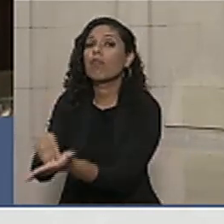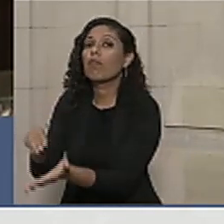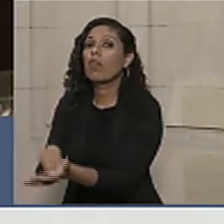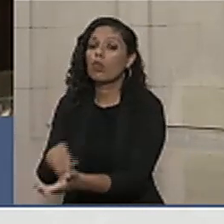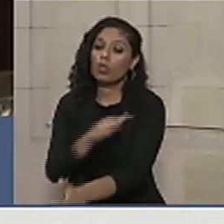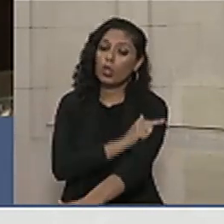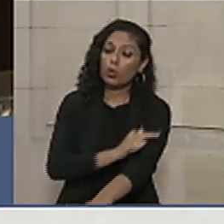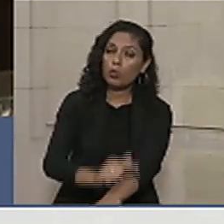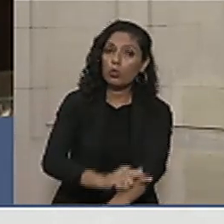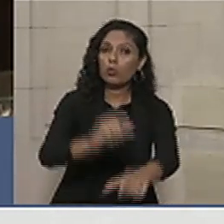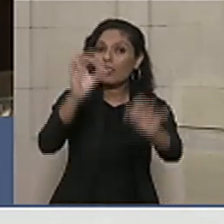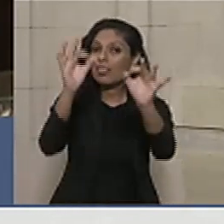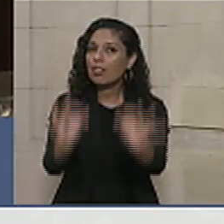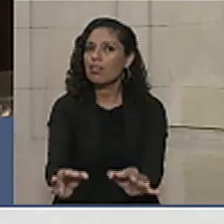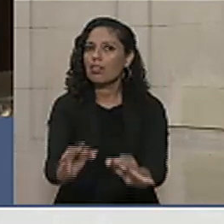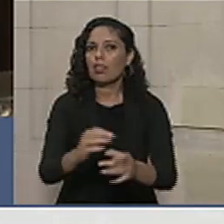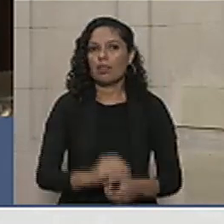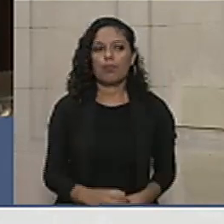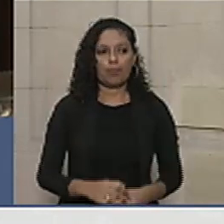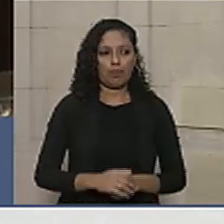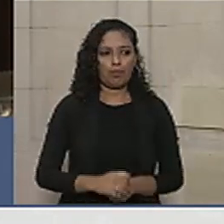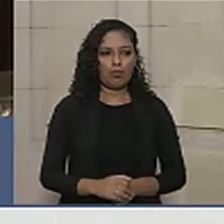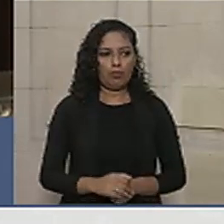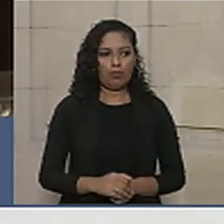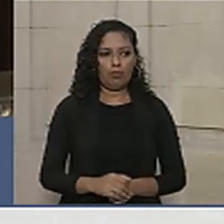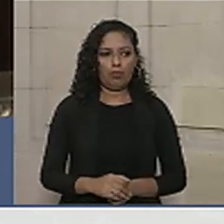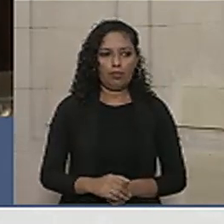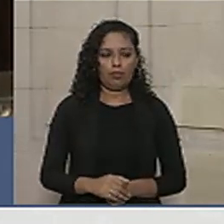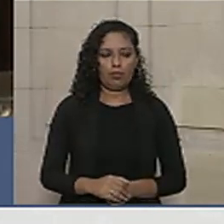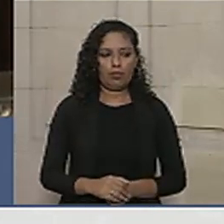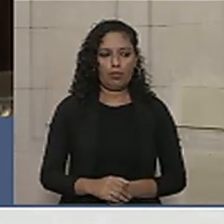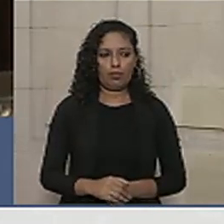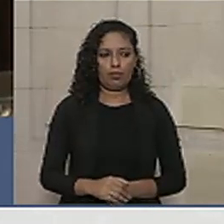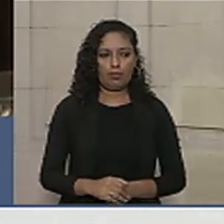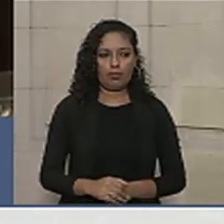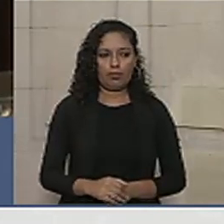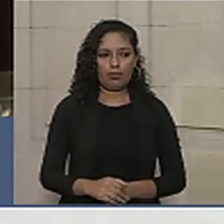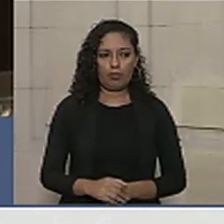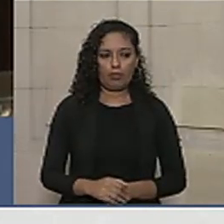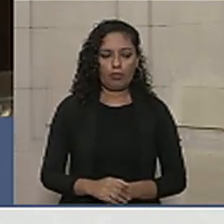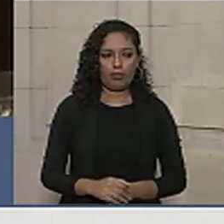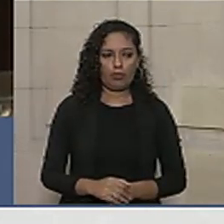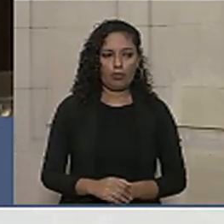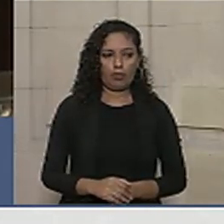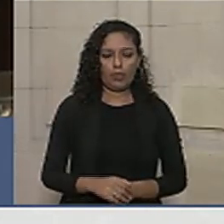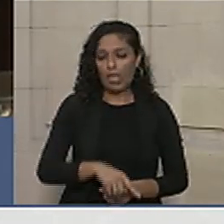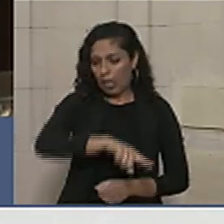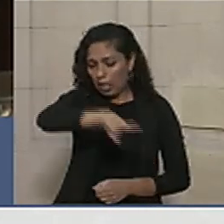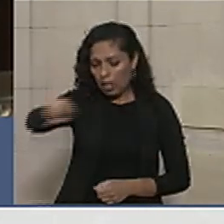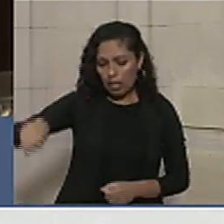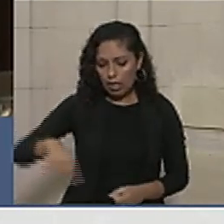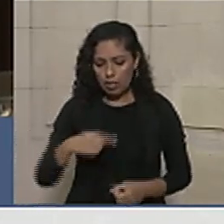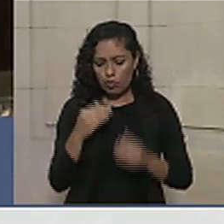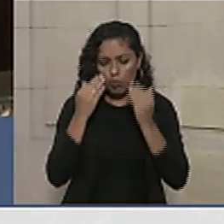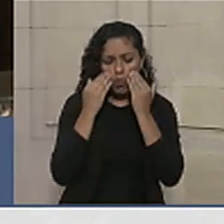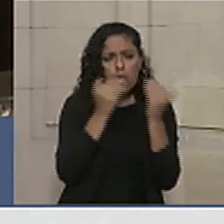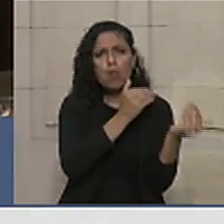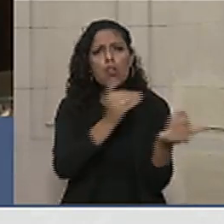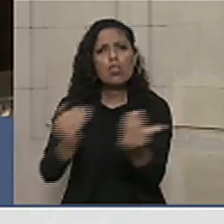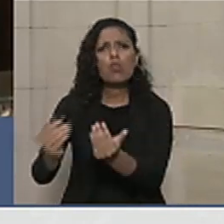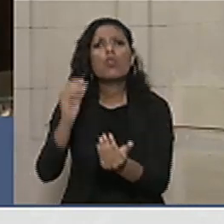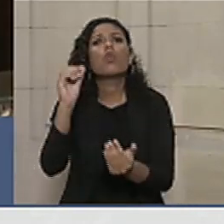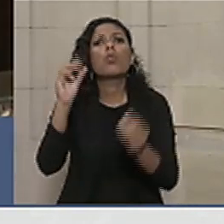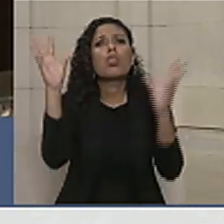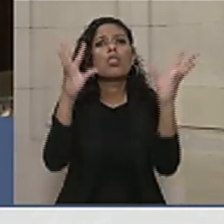Então, o justo apareceu ontem, o que se contorna, o que se demonstra